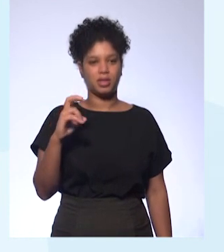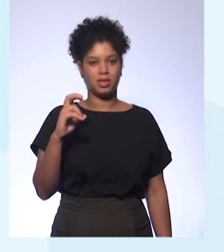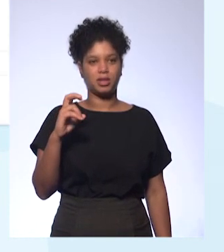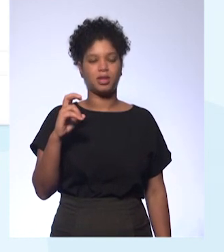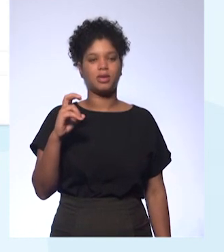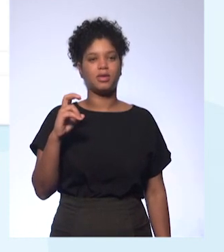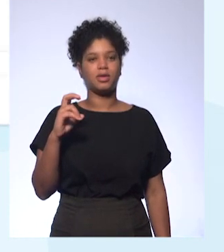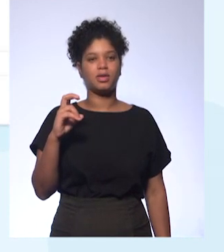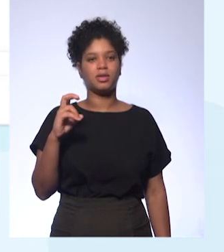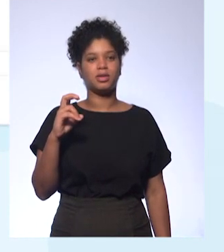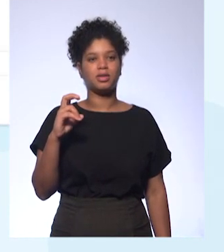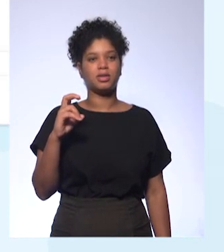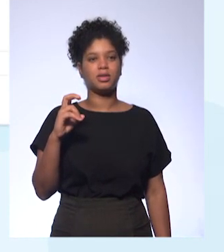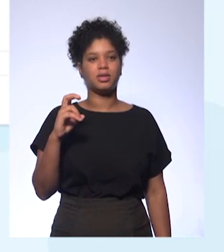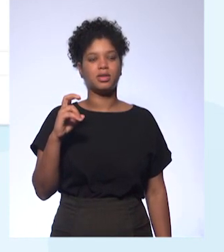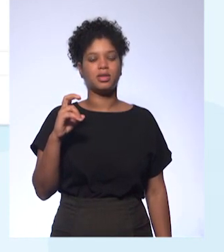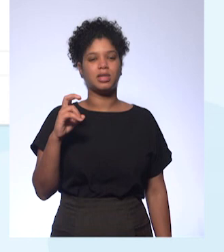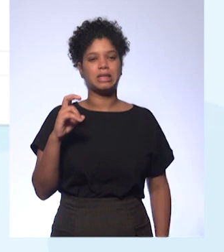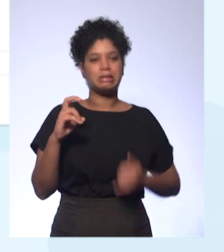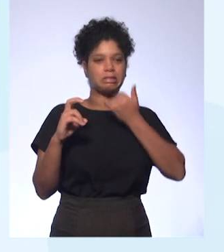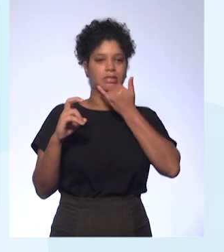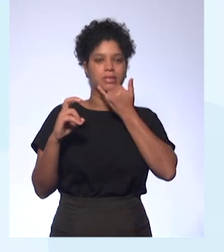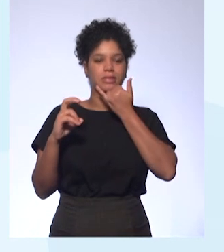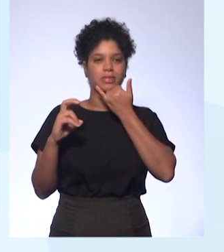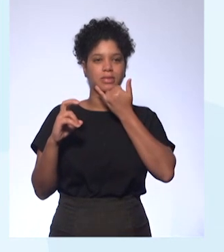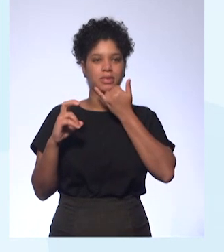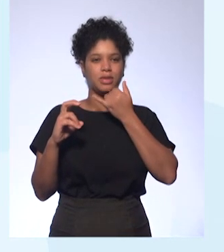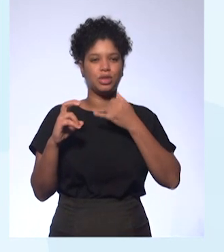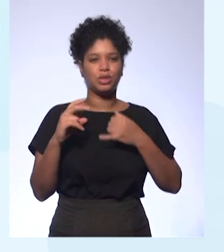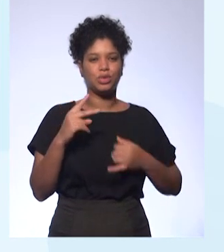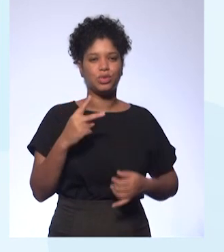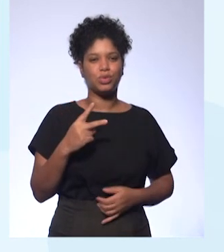250. Opa!